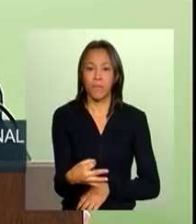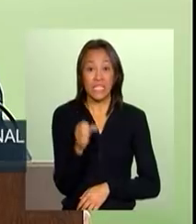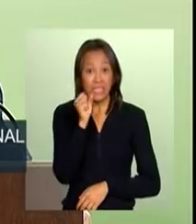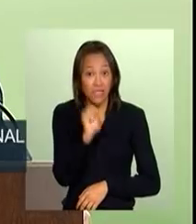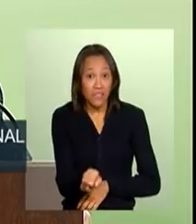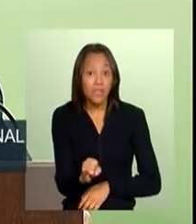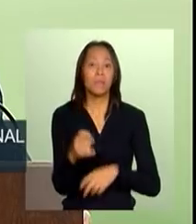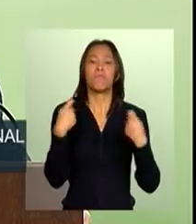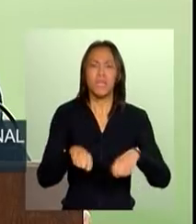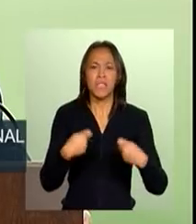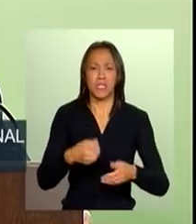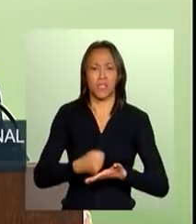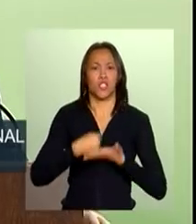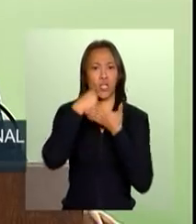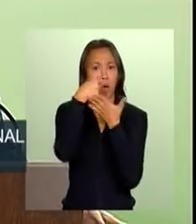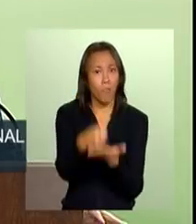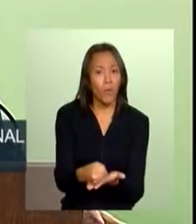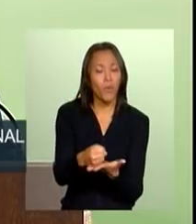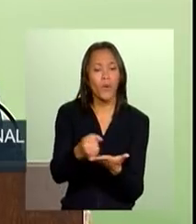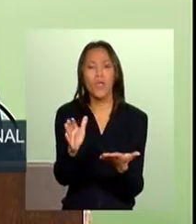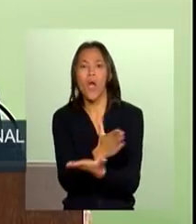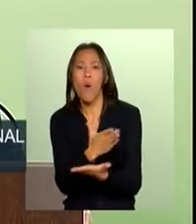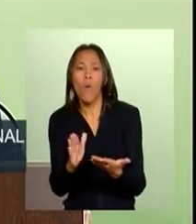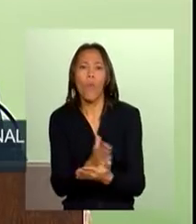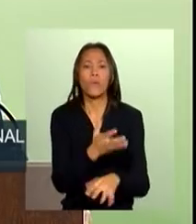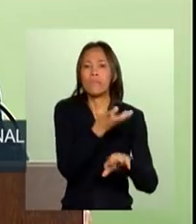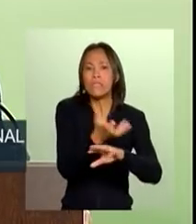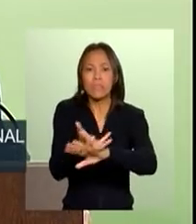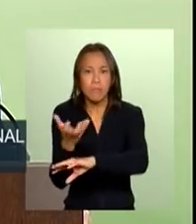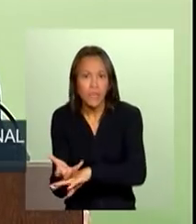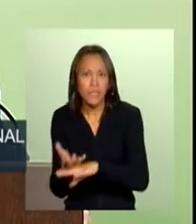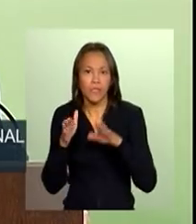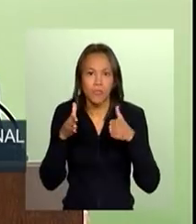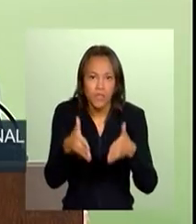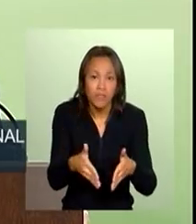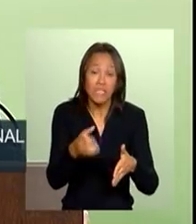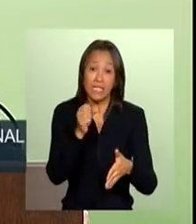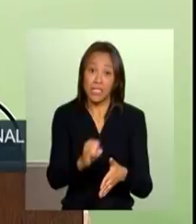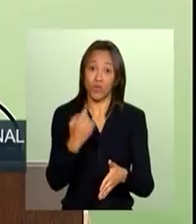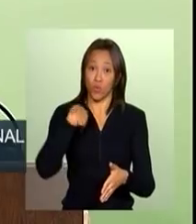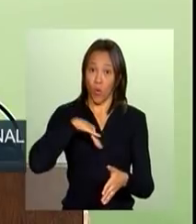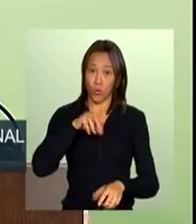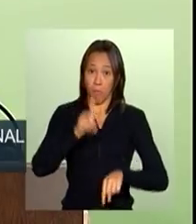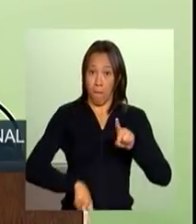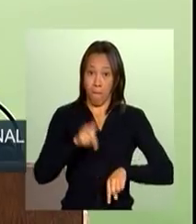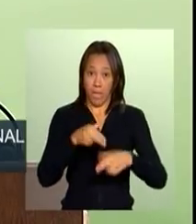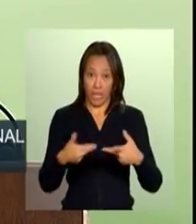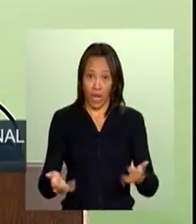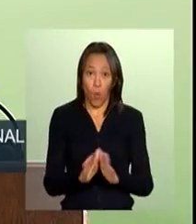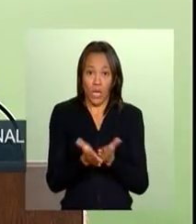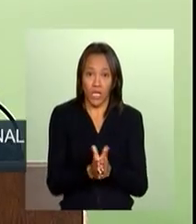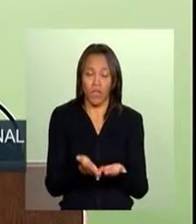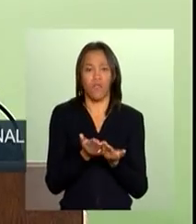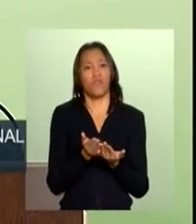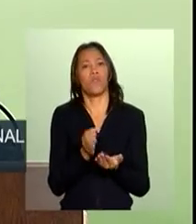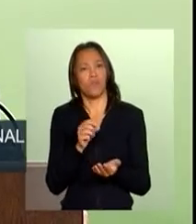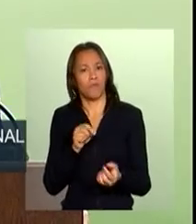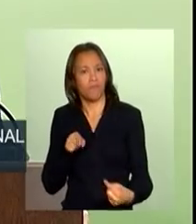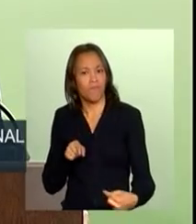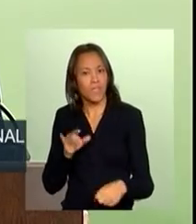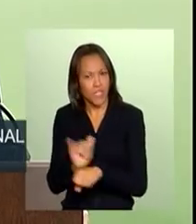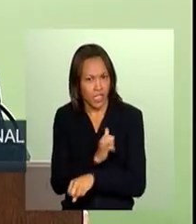se precisam de apoio a algum conteúdo específico, se o nosso material didático e os métodos são